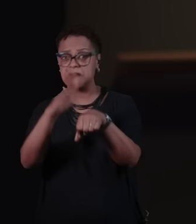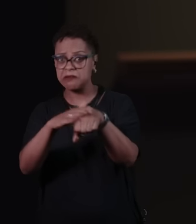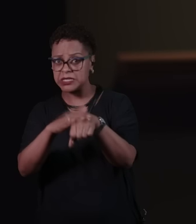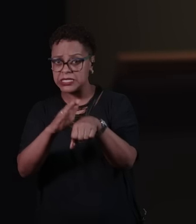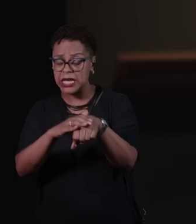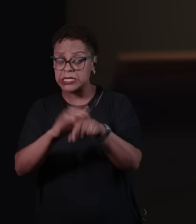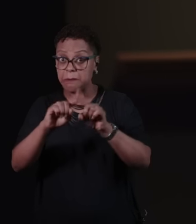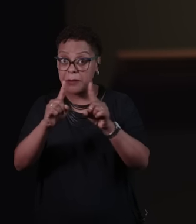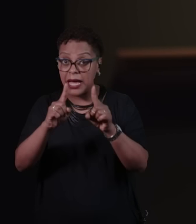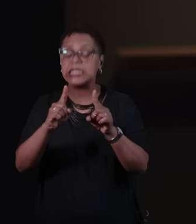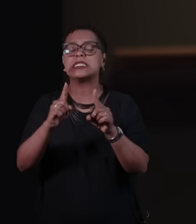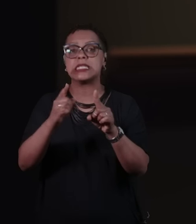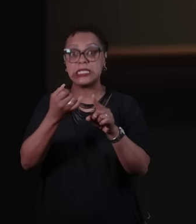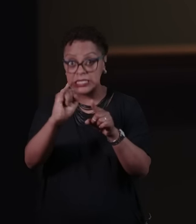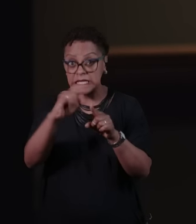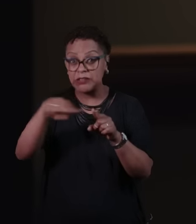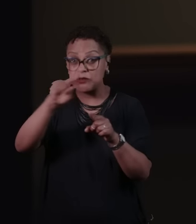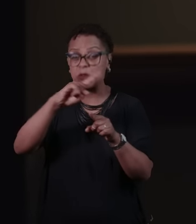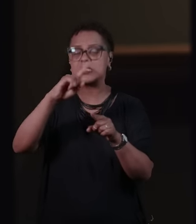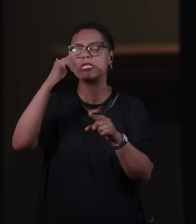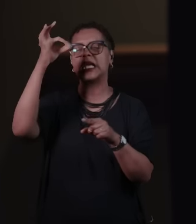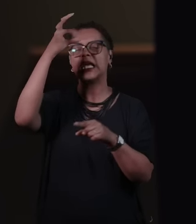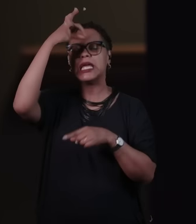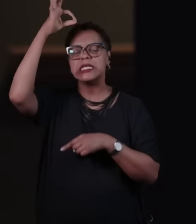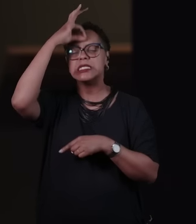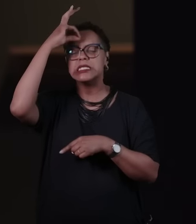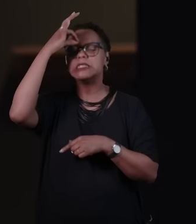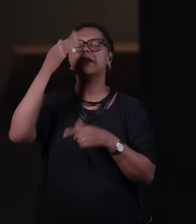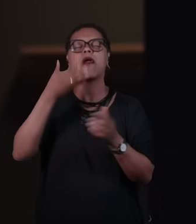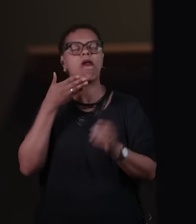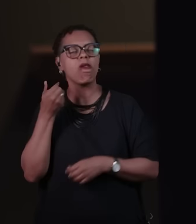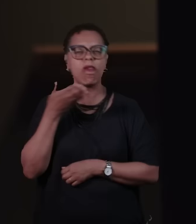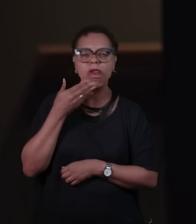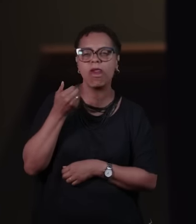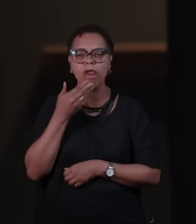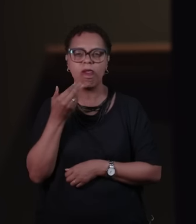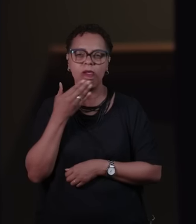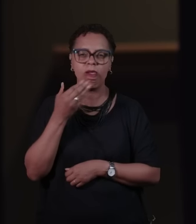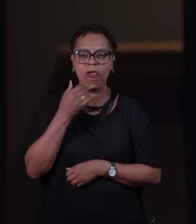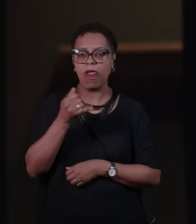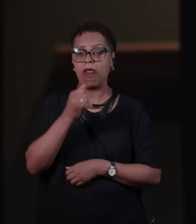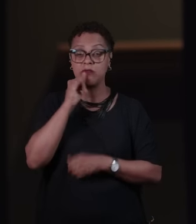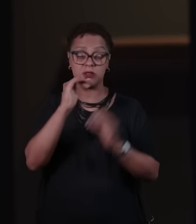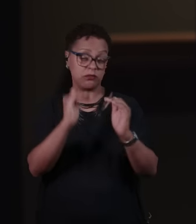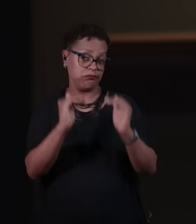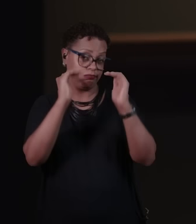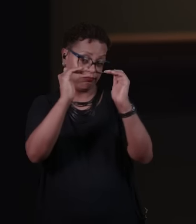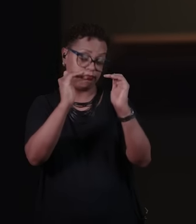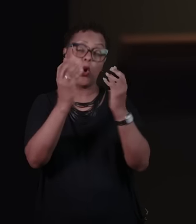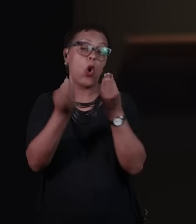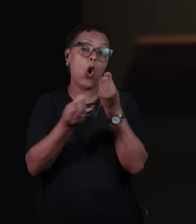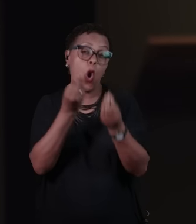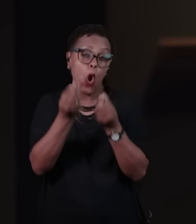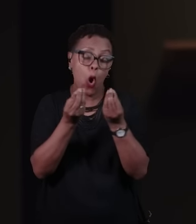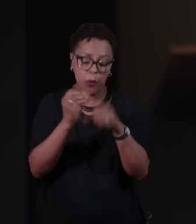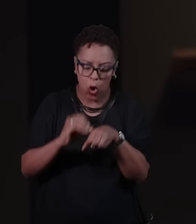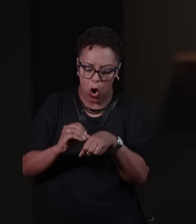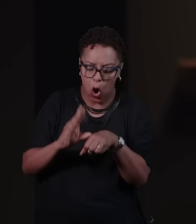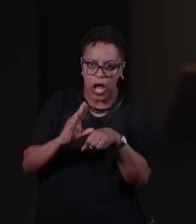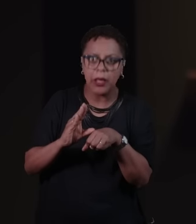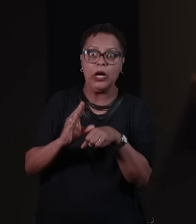que você estivesse investindo no seu espírito. E eles achavam que você mudava de patamar através do